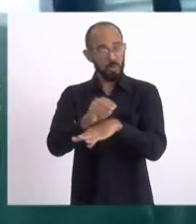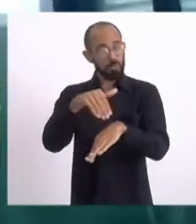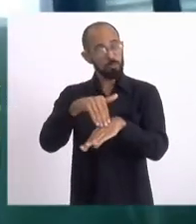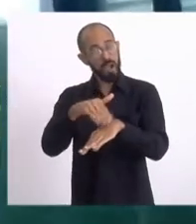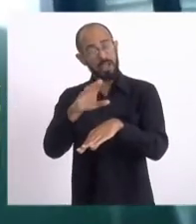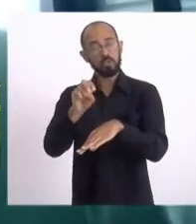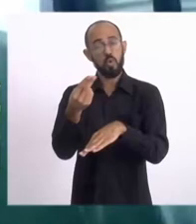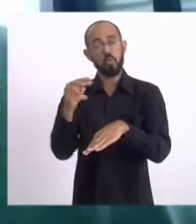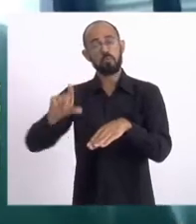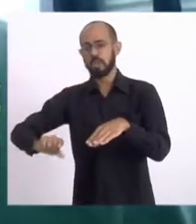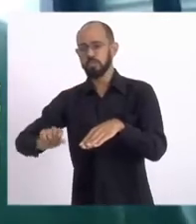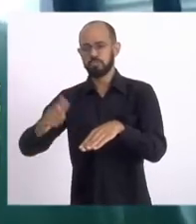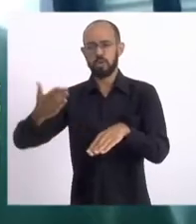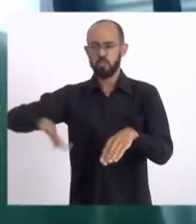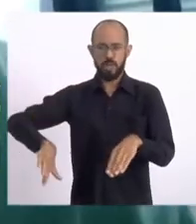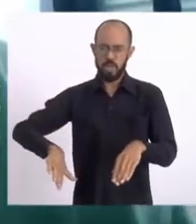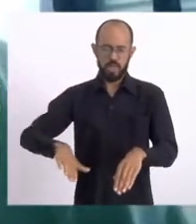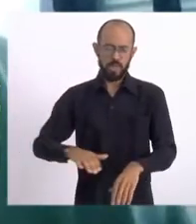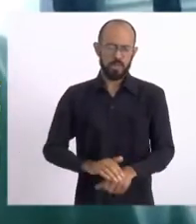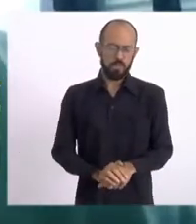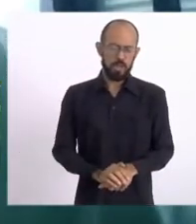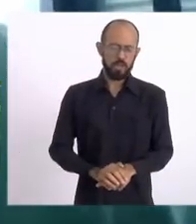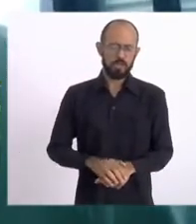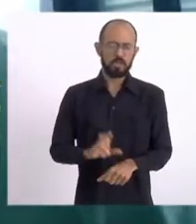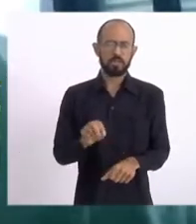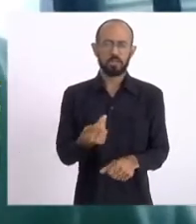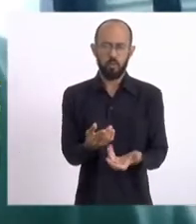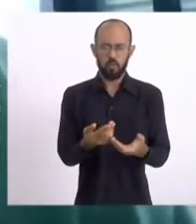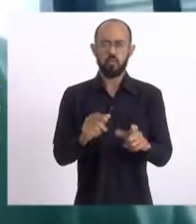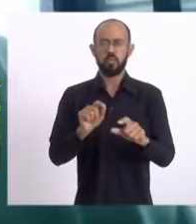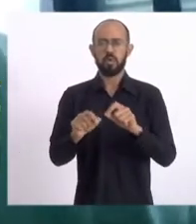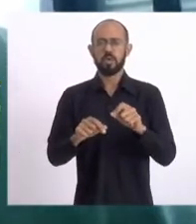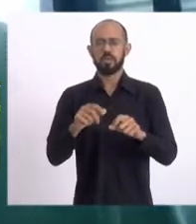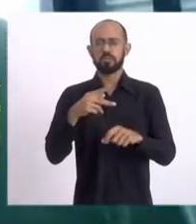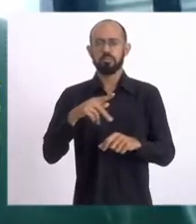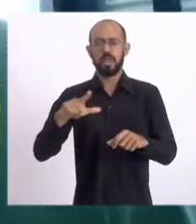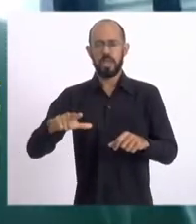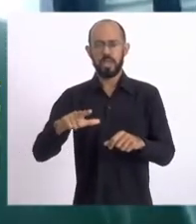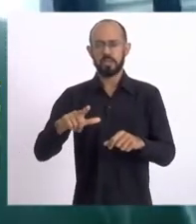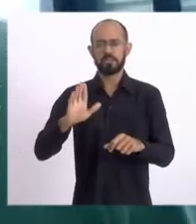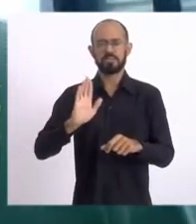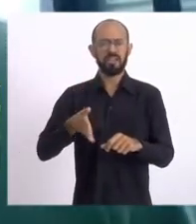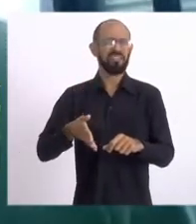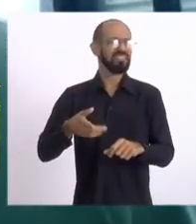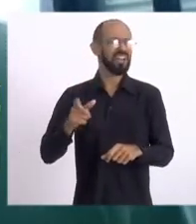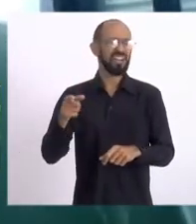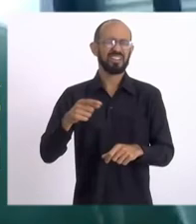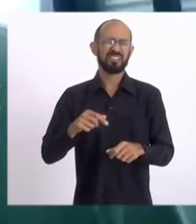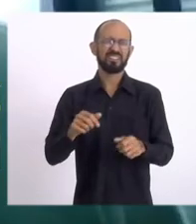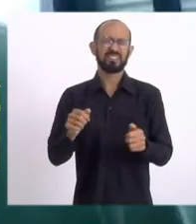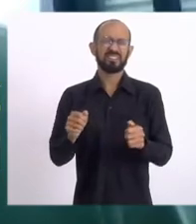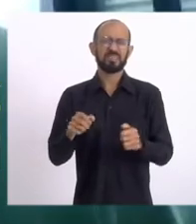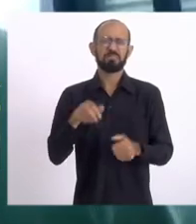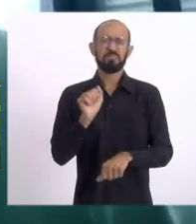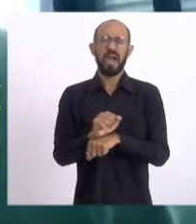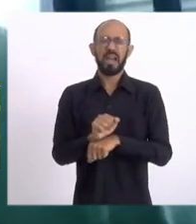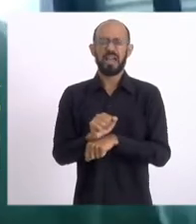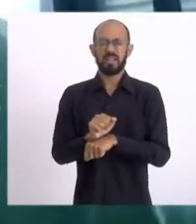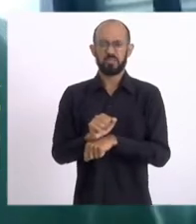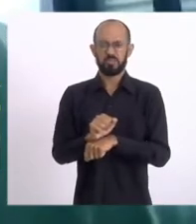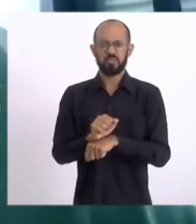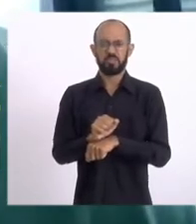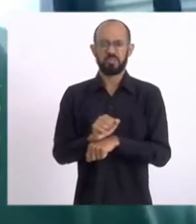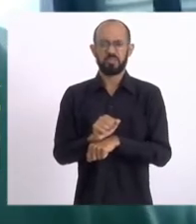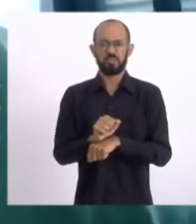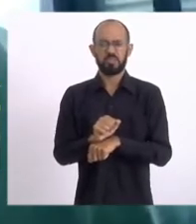tudo bem, estou de acordo, vou relatar. Mas só que esse projeto está com ele, já deve ter uns 4 meses. Então,